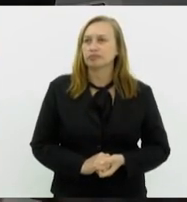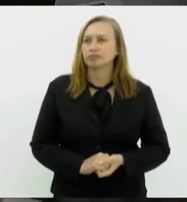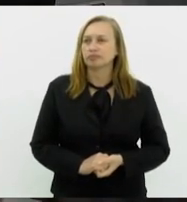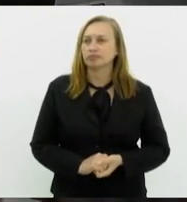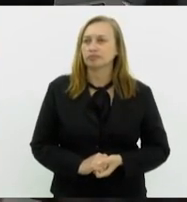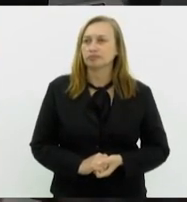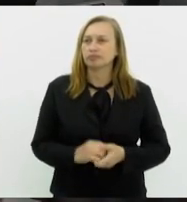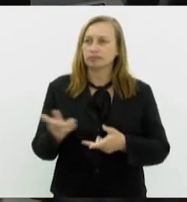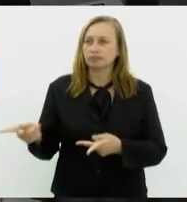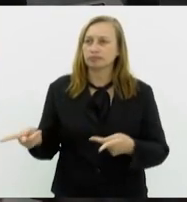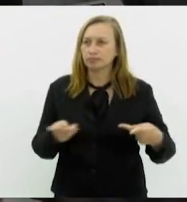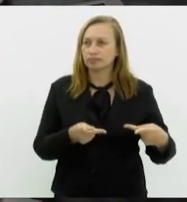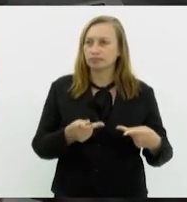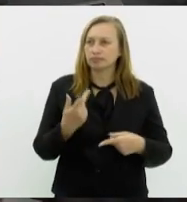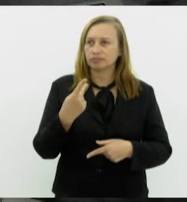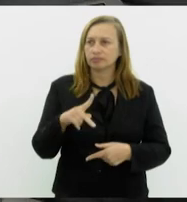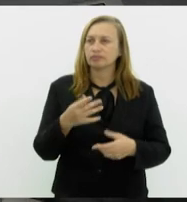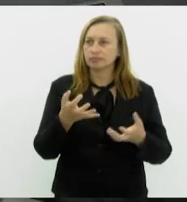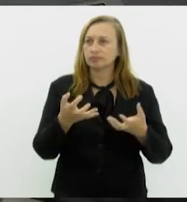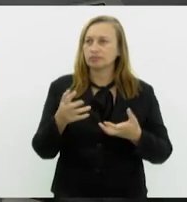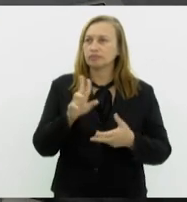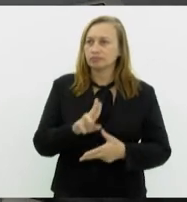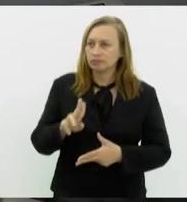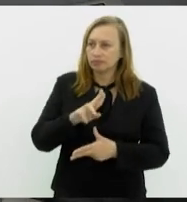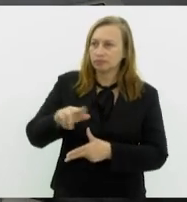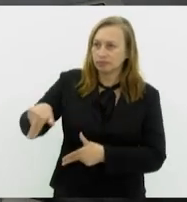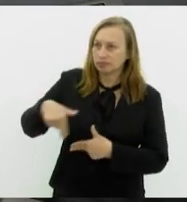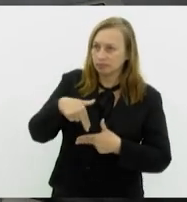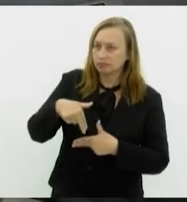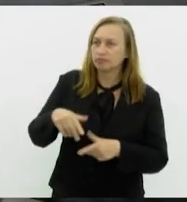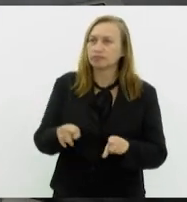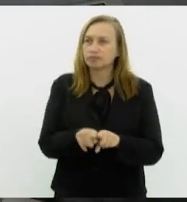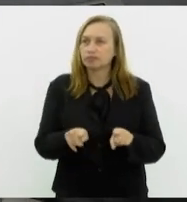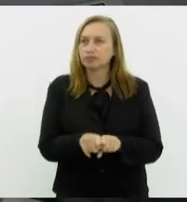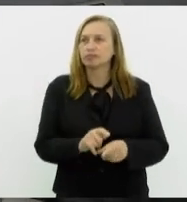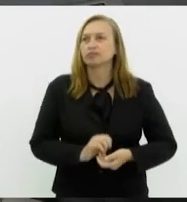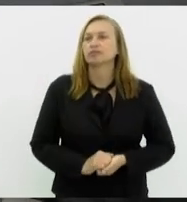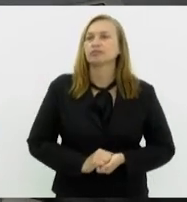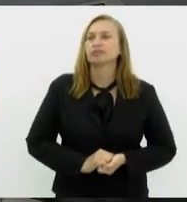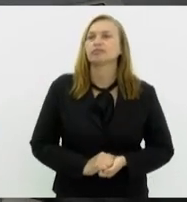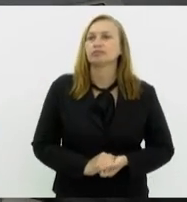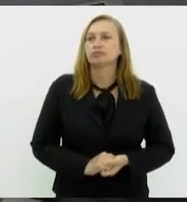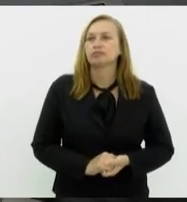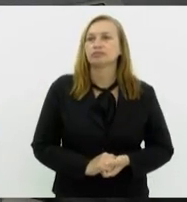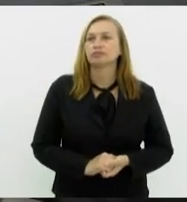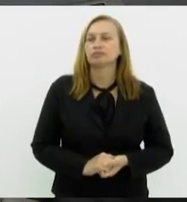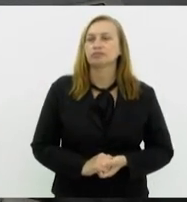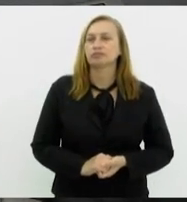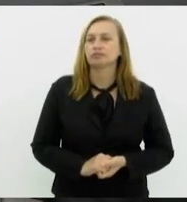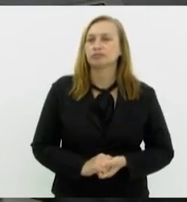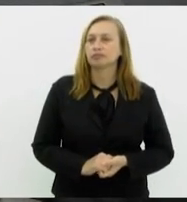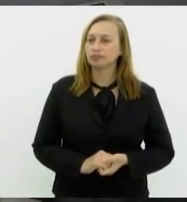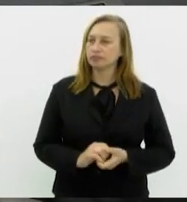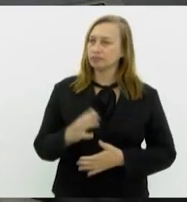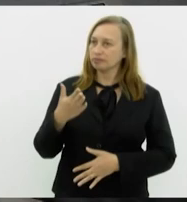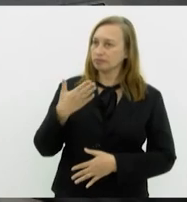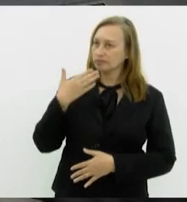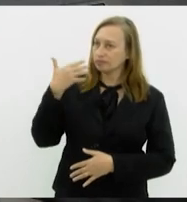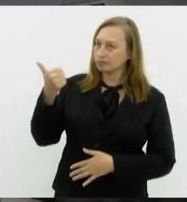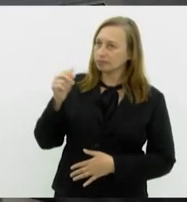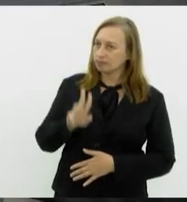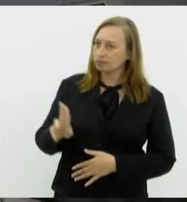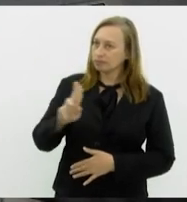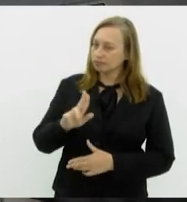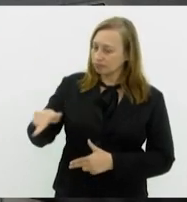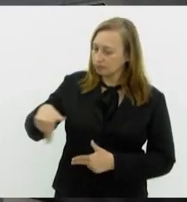da visita dele. Se quiser usar a tribuna, acho que fica mais formal fazer uso